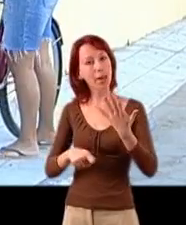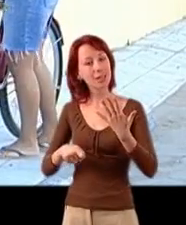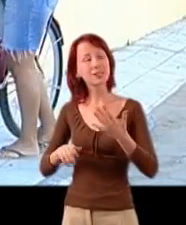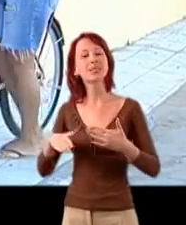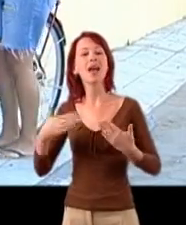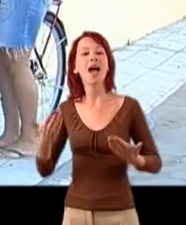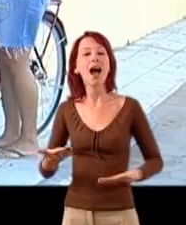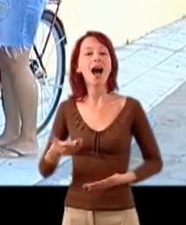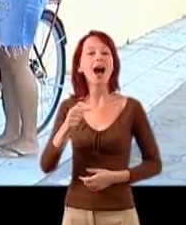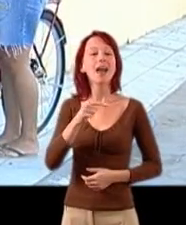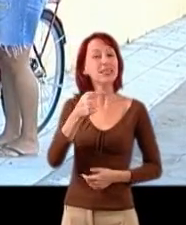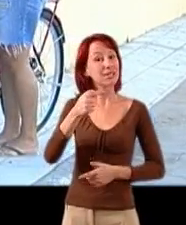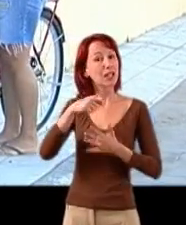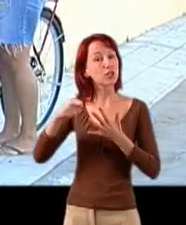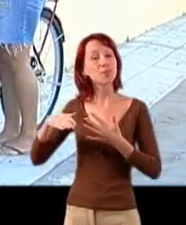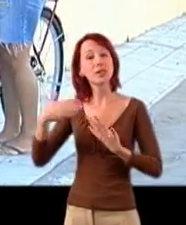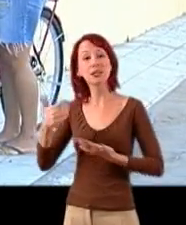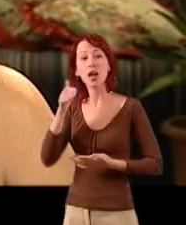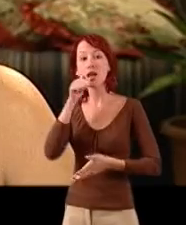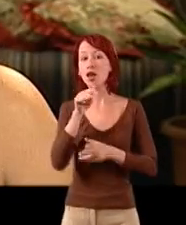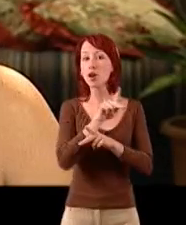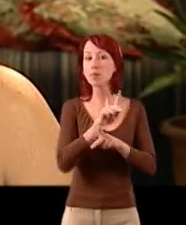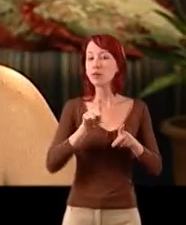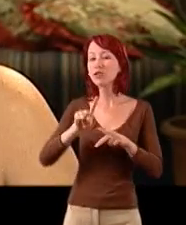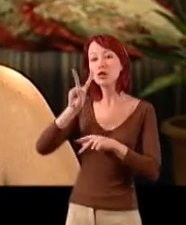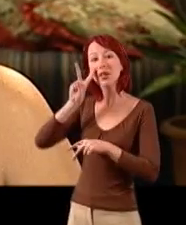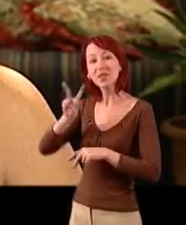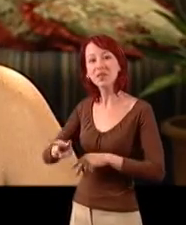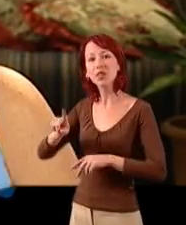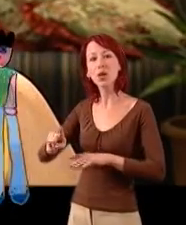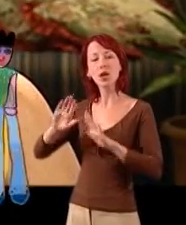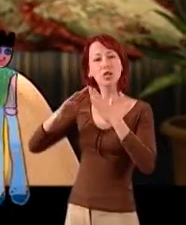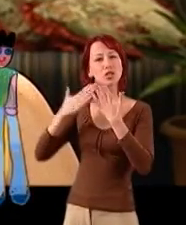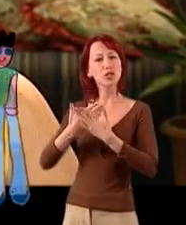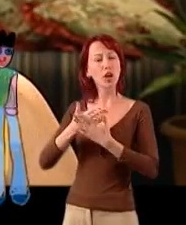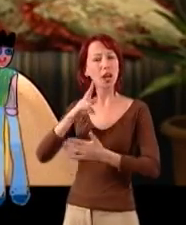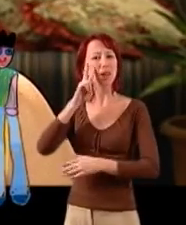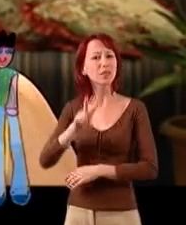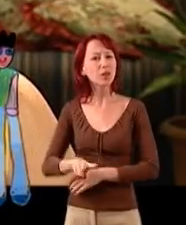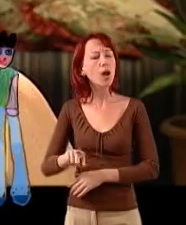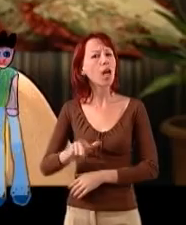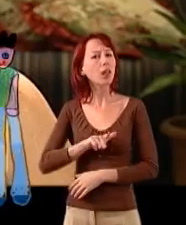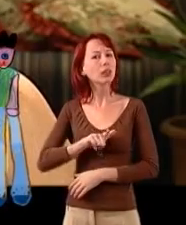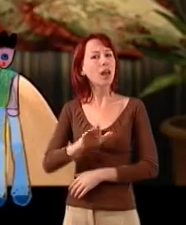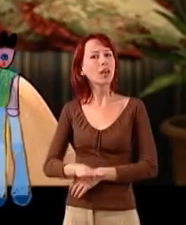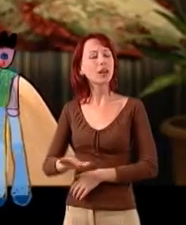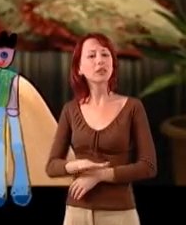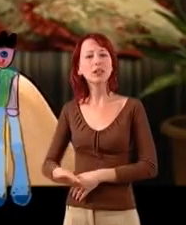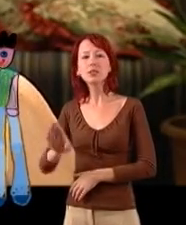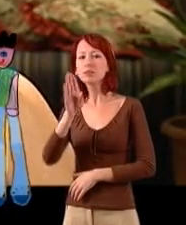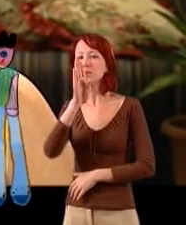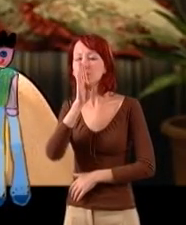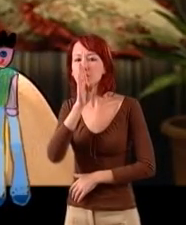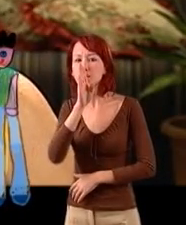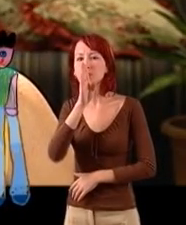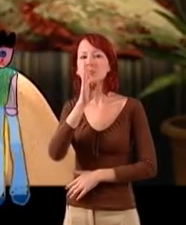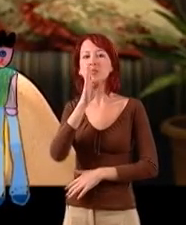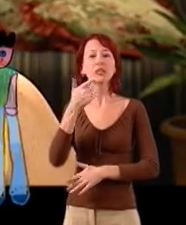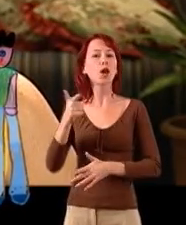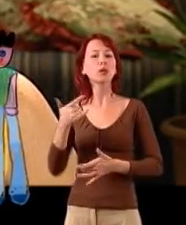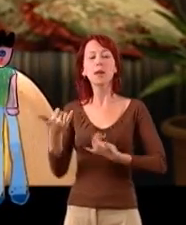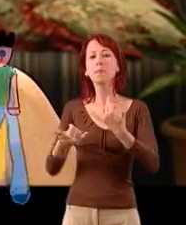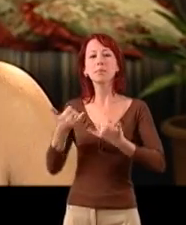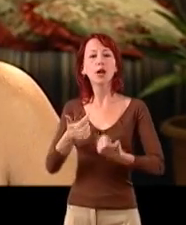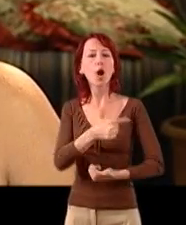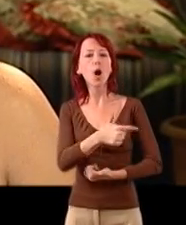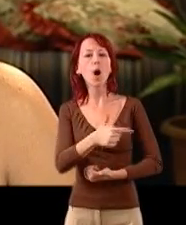aí foi que a professora dele observou ele lá na escola, que ele era uma criança parada, não se juntava nenhuma outra